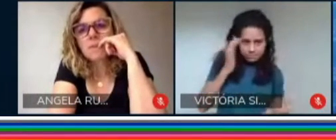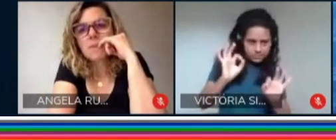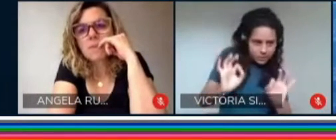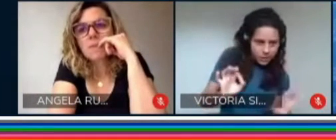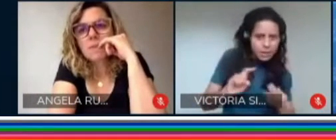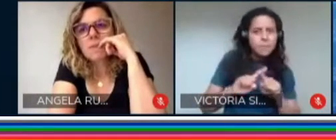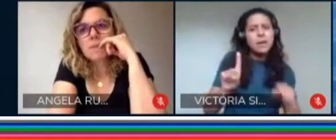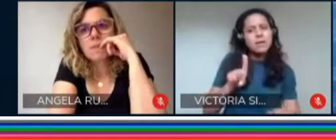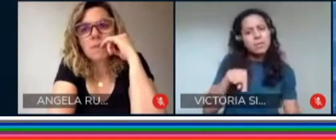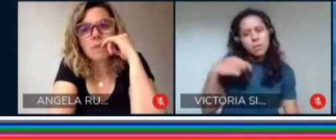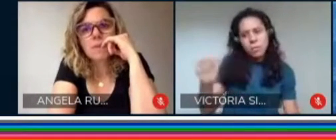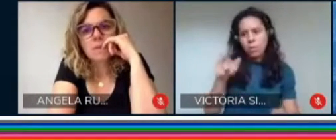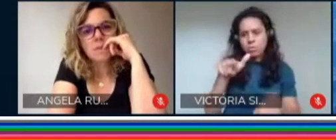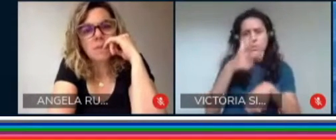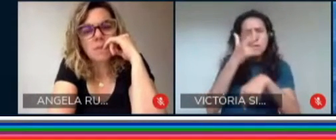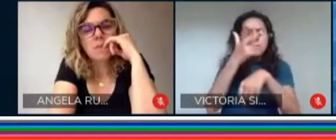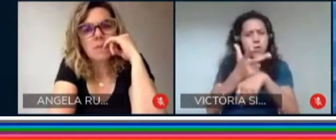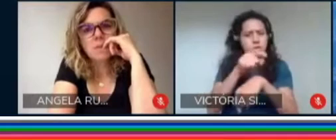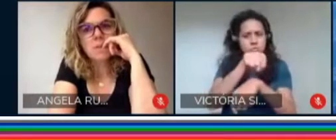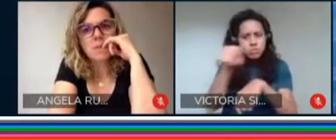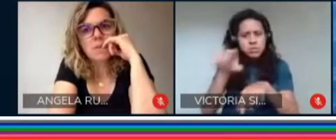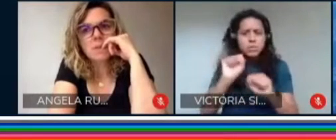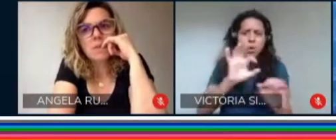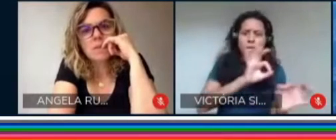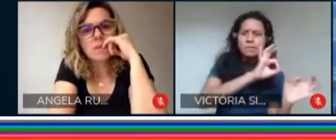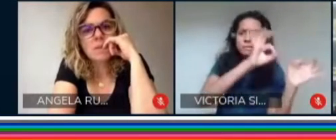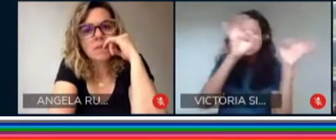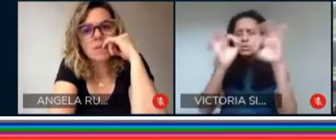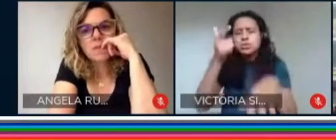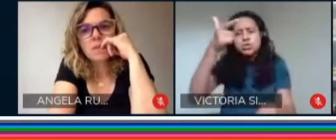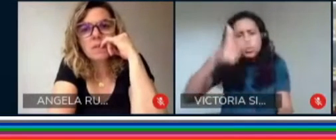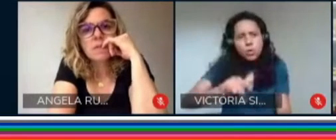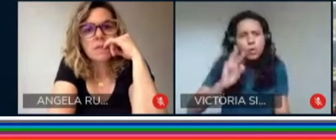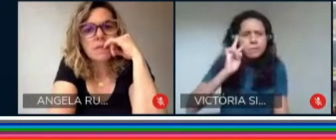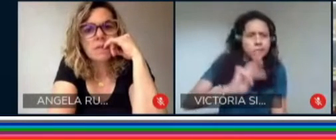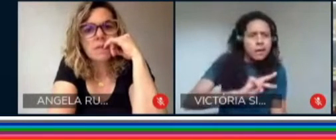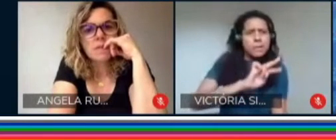disponível depois, não precisam decorar nada, tá bem?